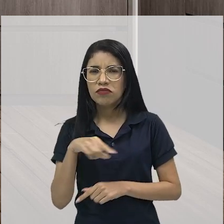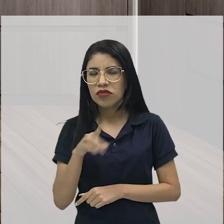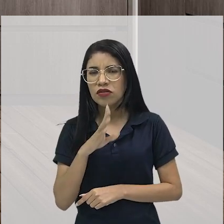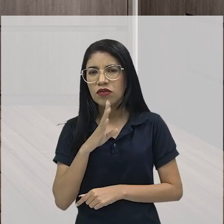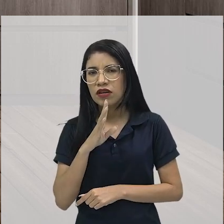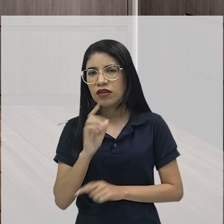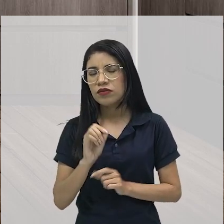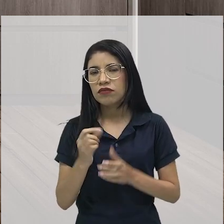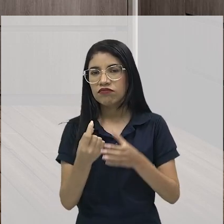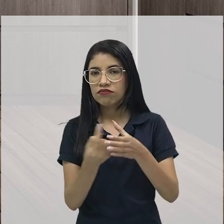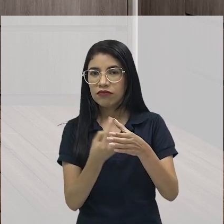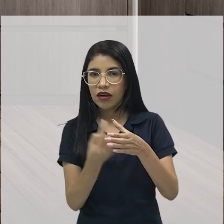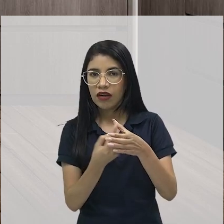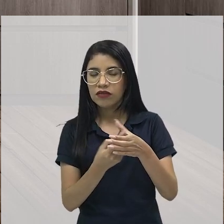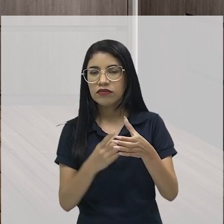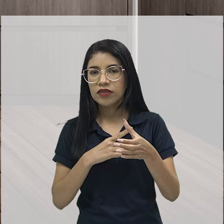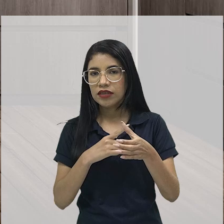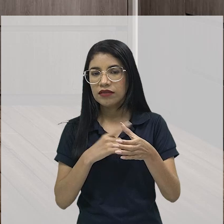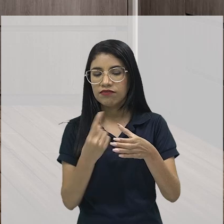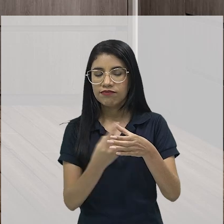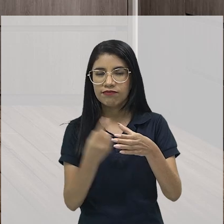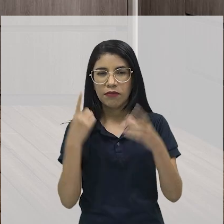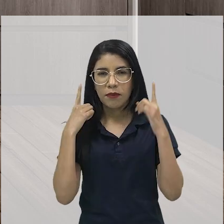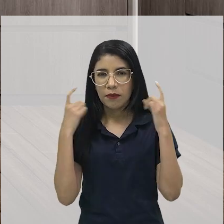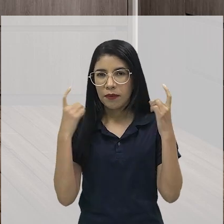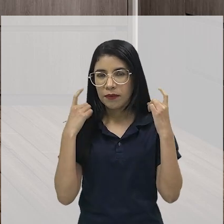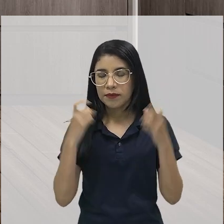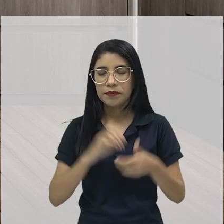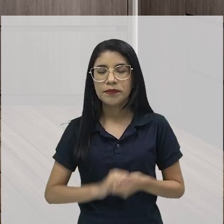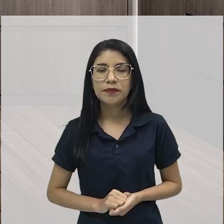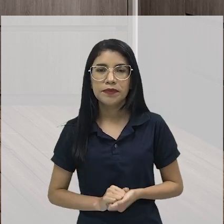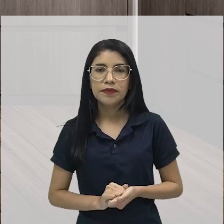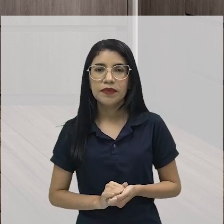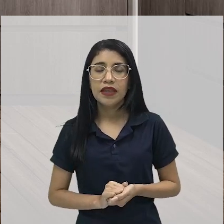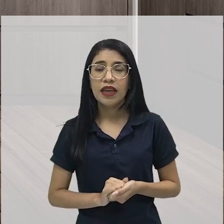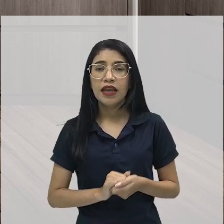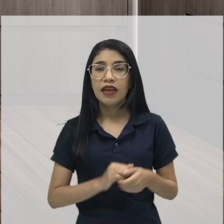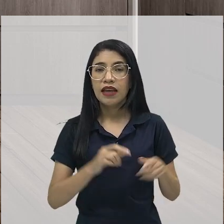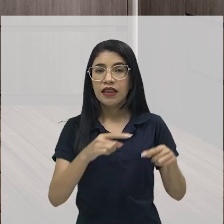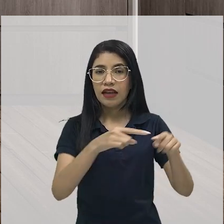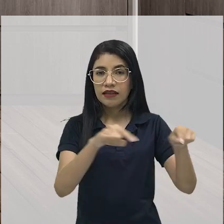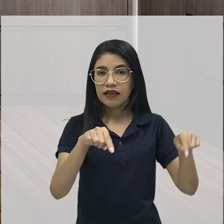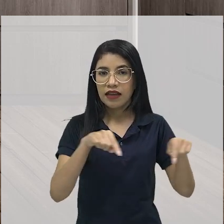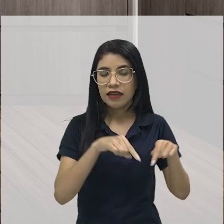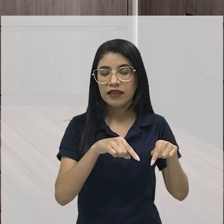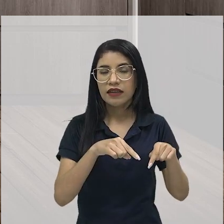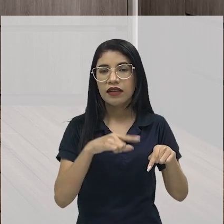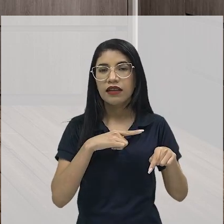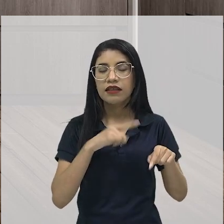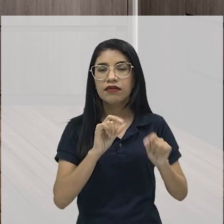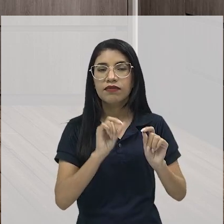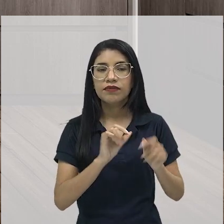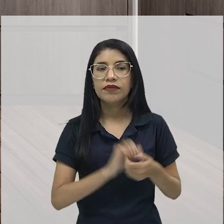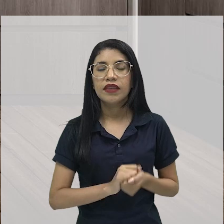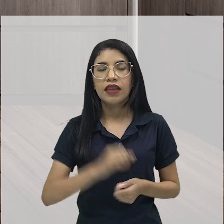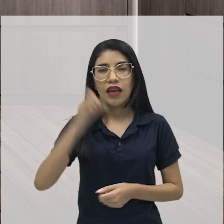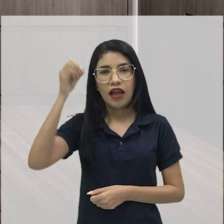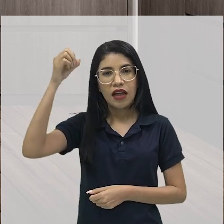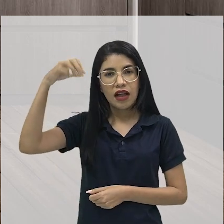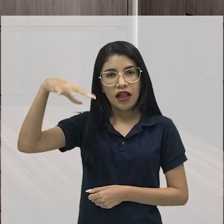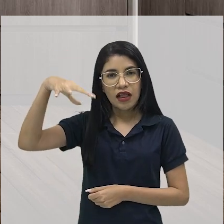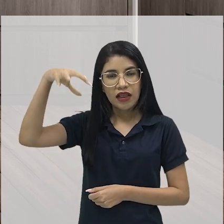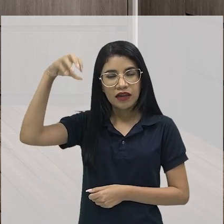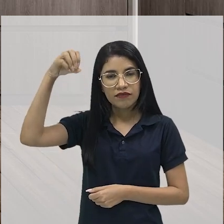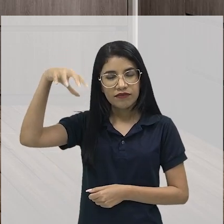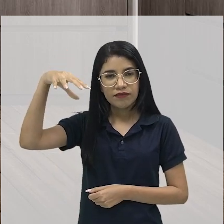que um liquidificador faz, não é mesmo? Ali na sala, se vocês observarem, nós temos uma lâmpada, Então,